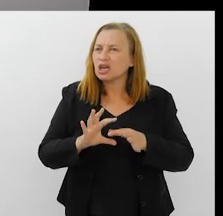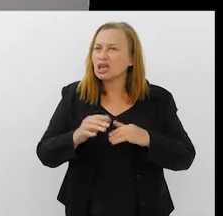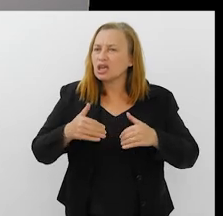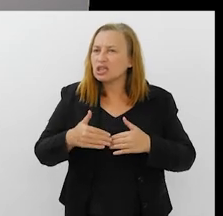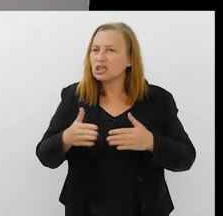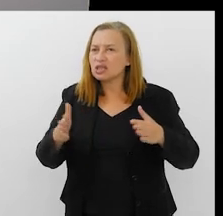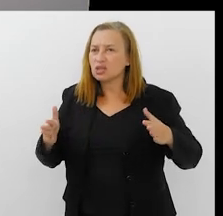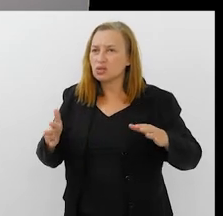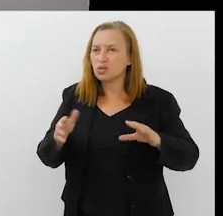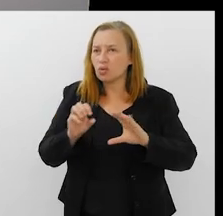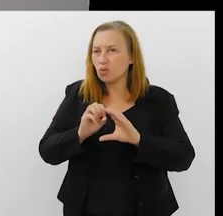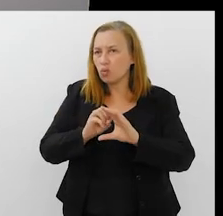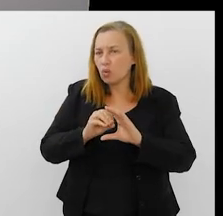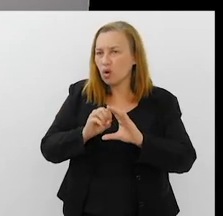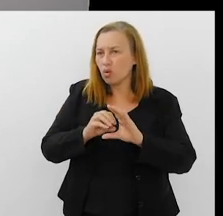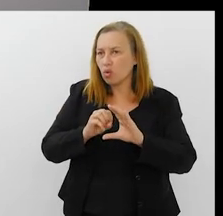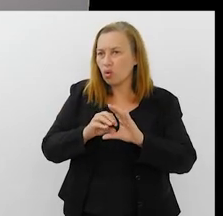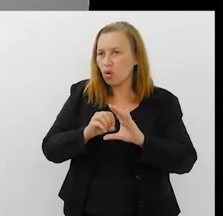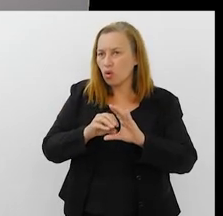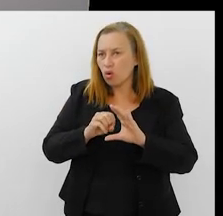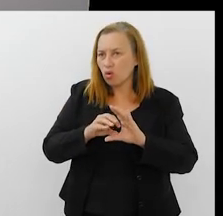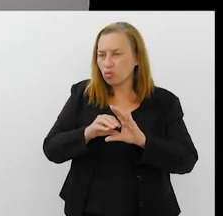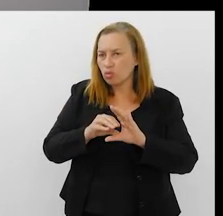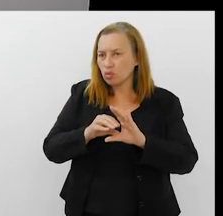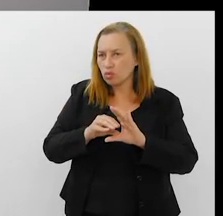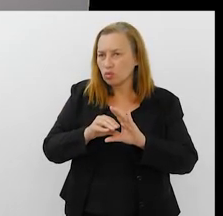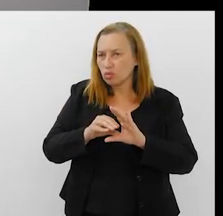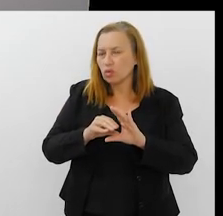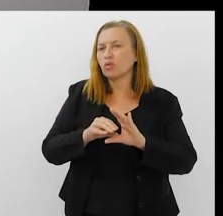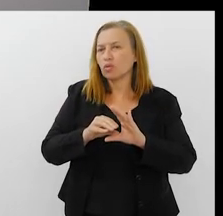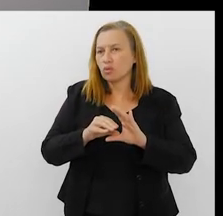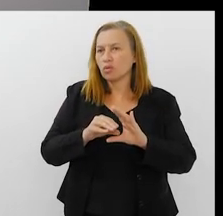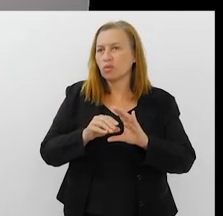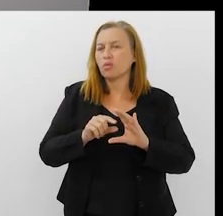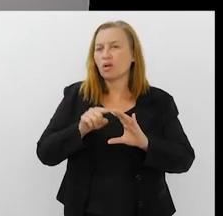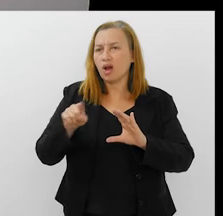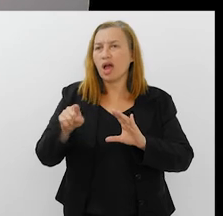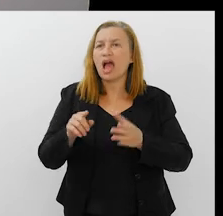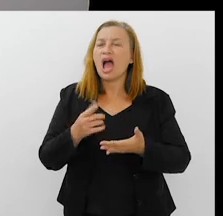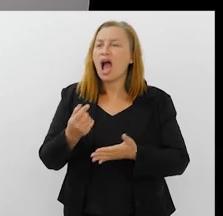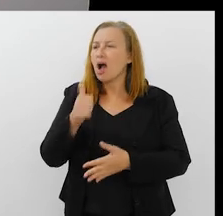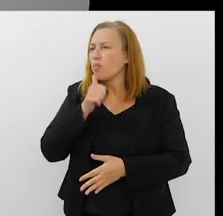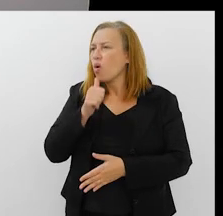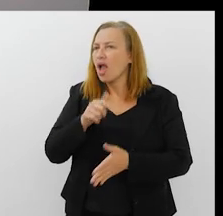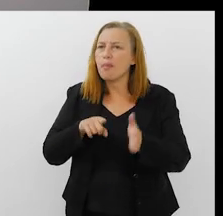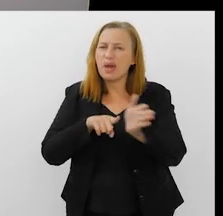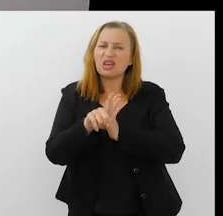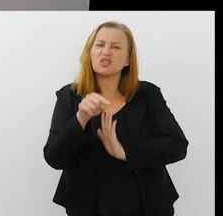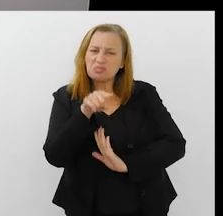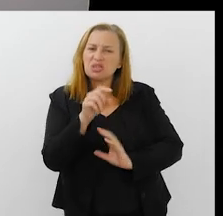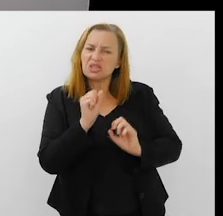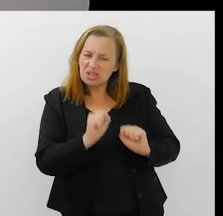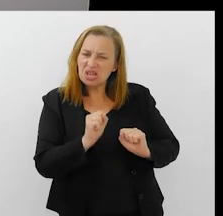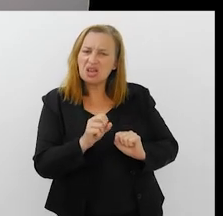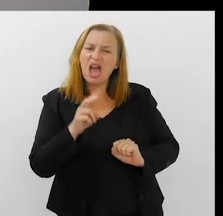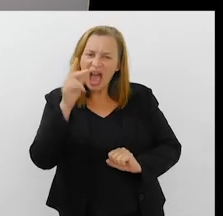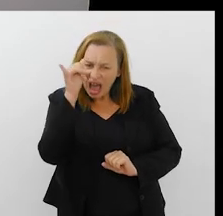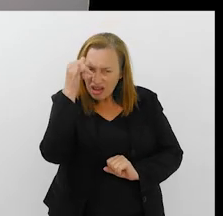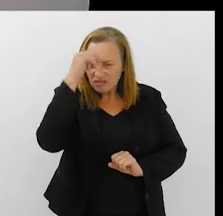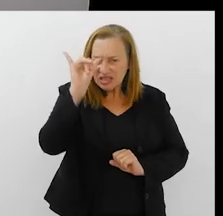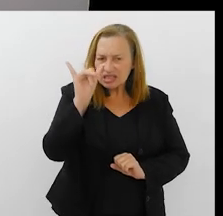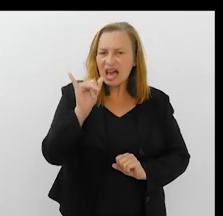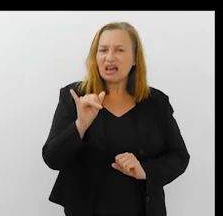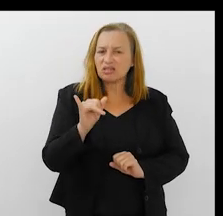Aquela câmera aérea que rodava. Aquela câmera. Ficou muito até legal. Até o Mário Augusto perguntou assim, não, você devia ter me avisado